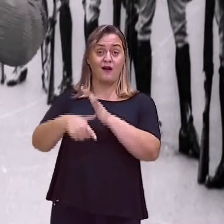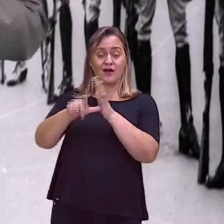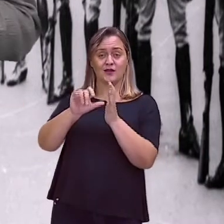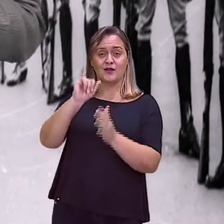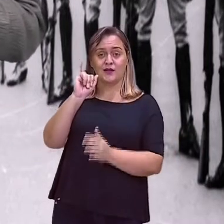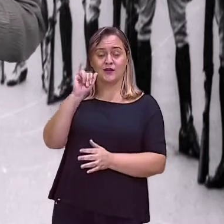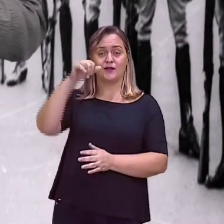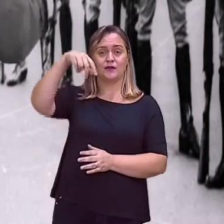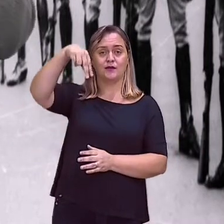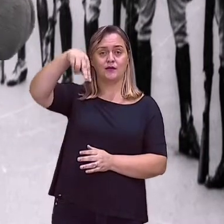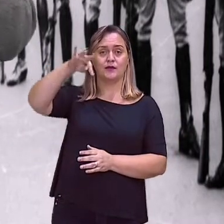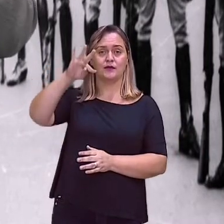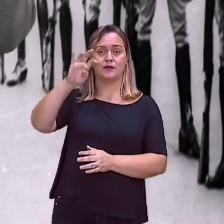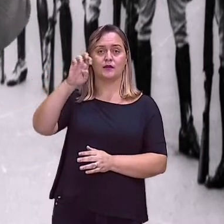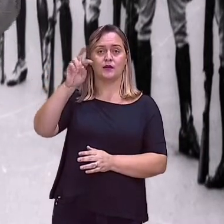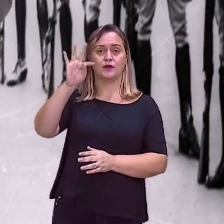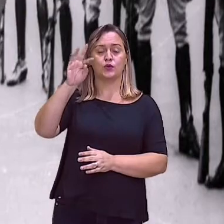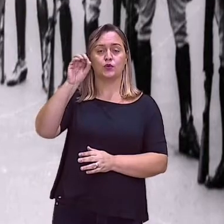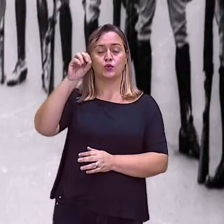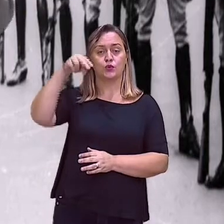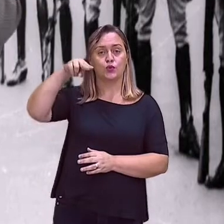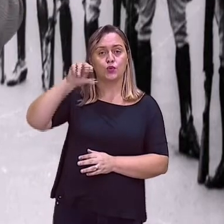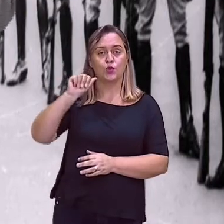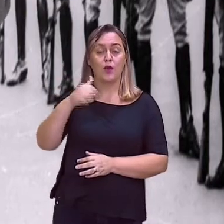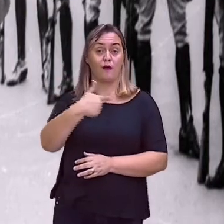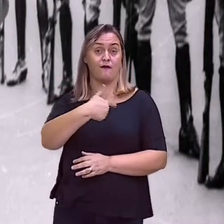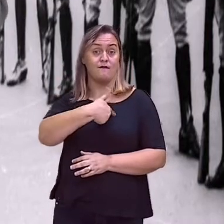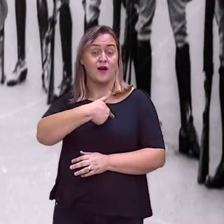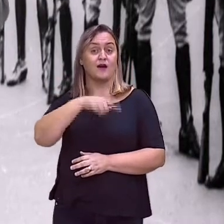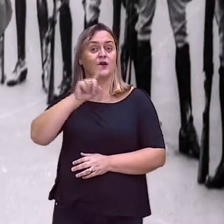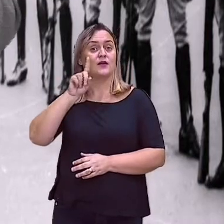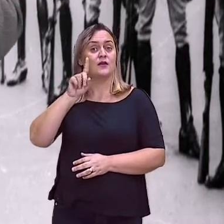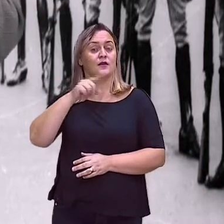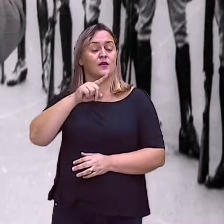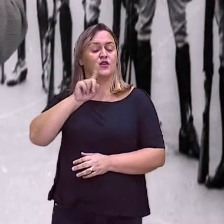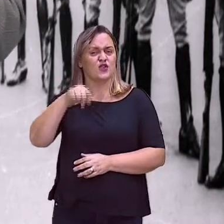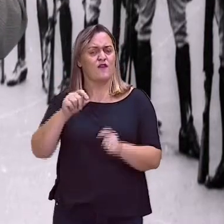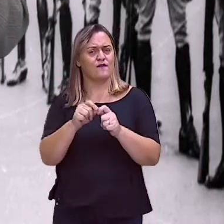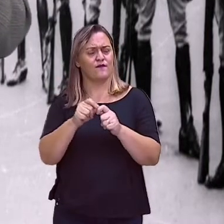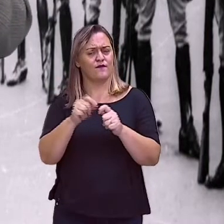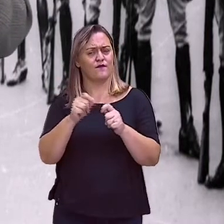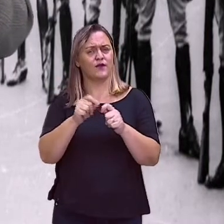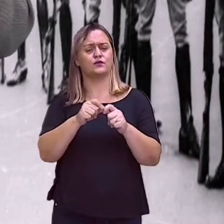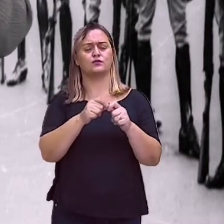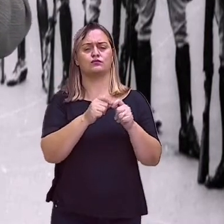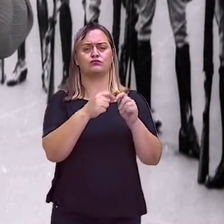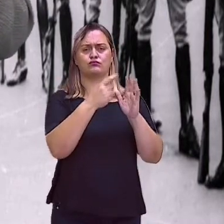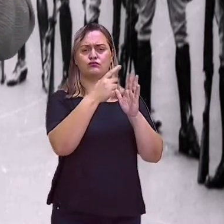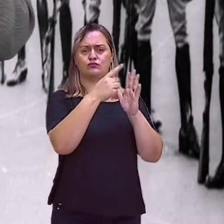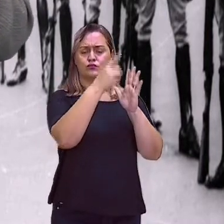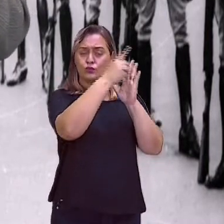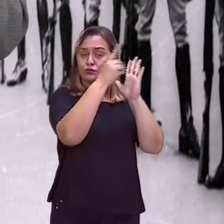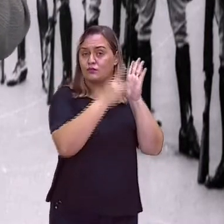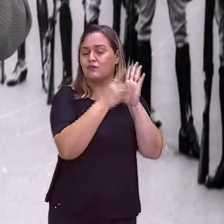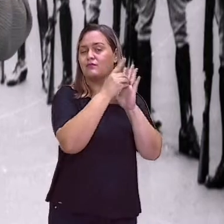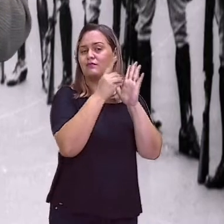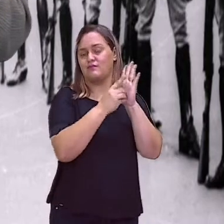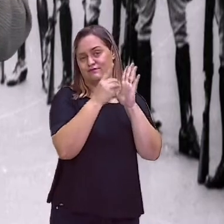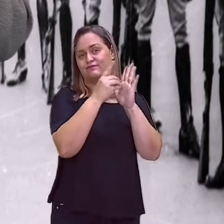esse decreto. Ou ele já sabia o que ia acontecer por causa das informações da inteligência,